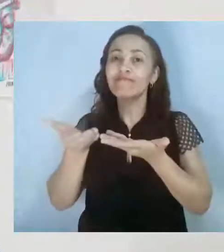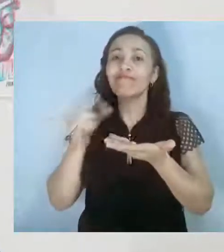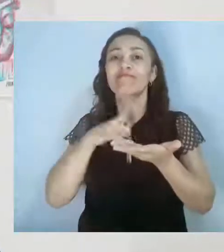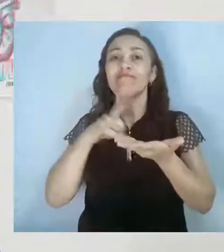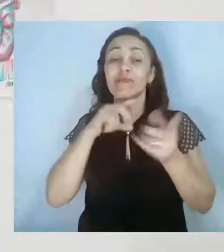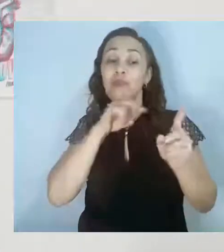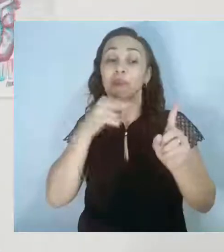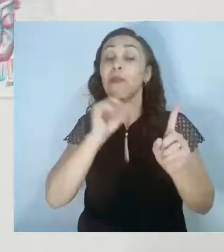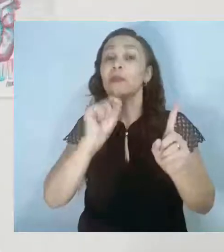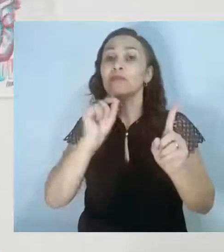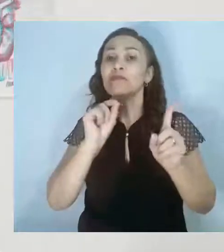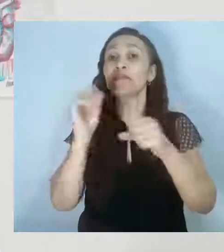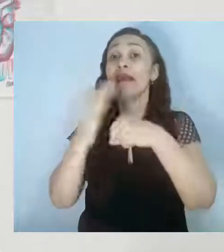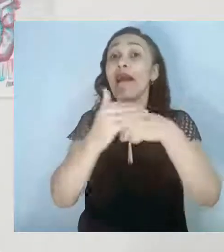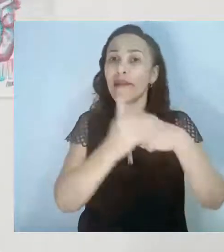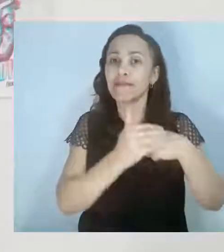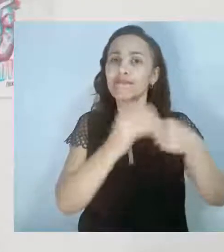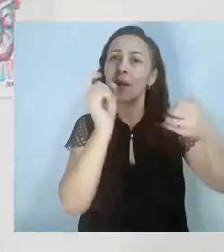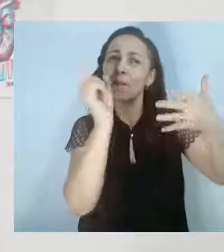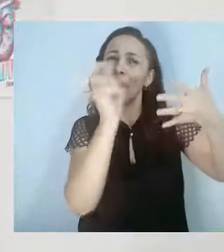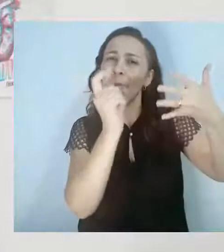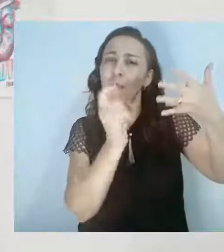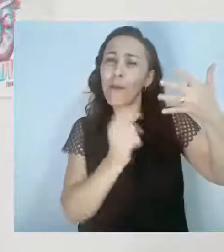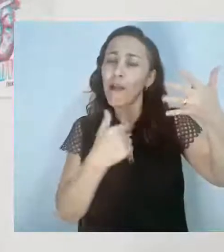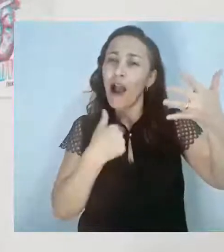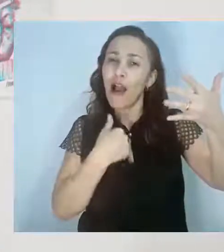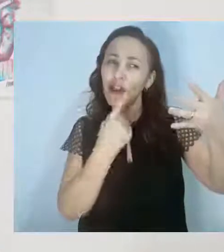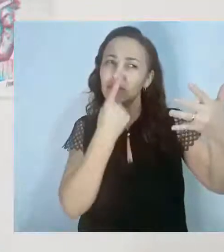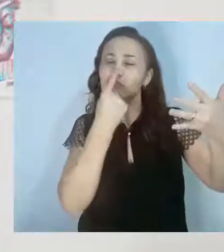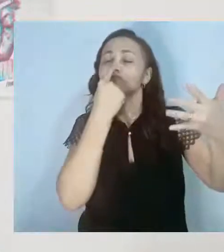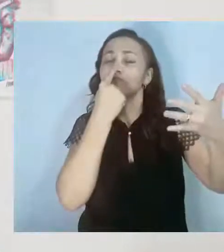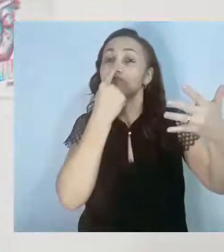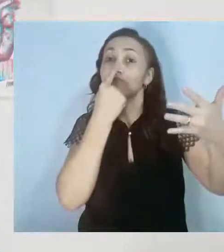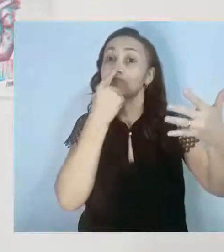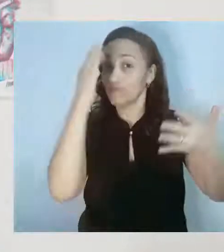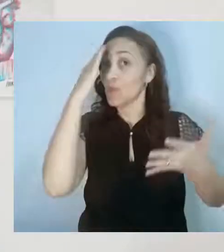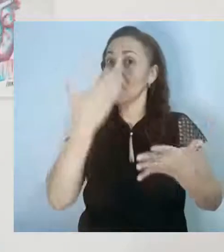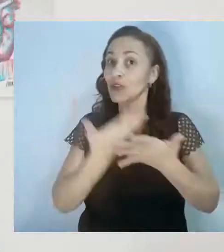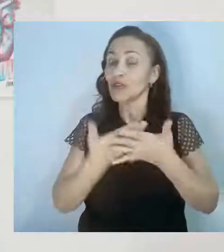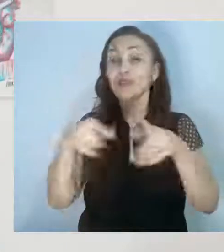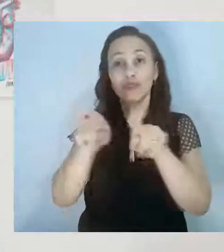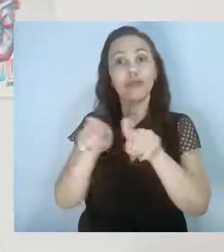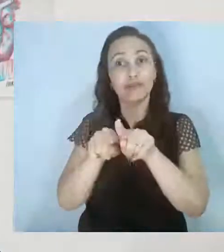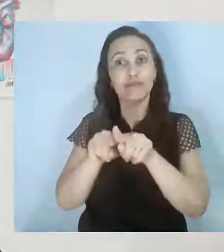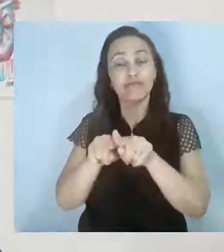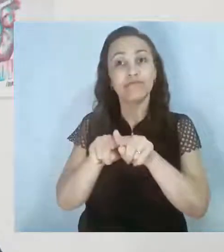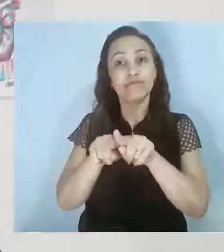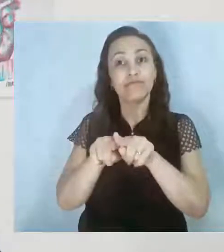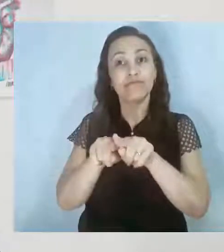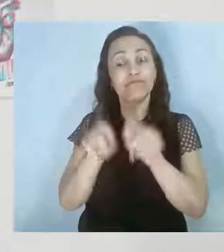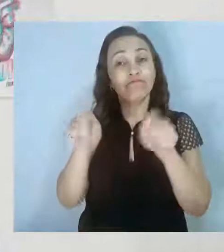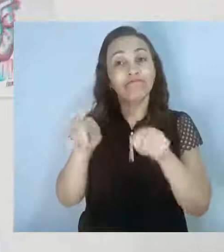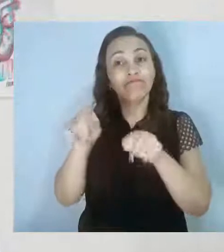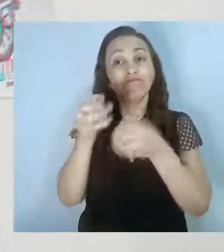carisma, nos pontos em que eu me identifico e acredito também que pode também ser útil